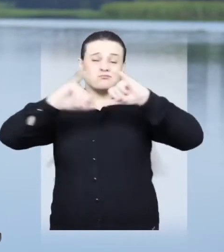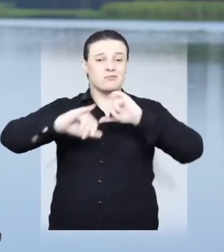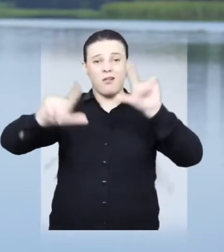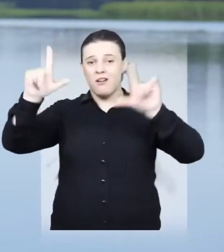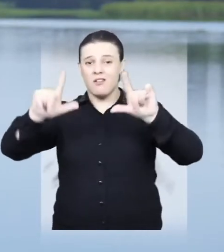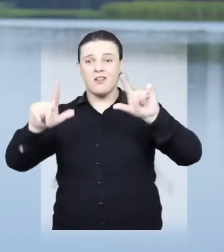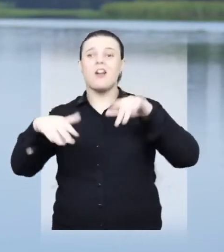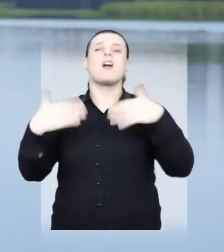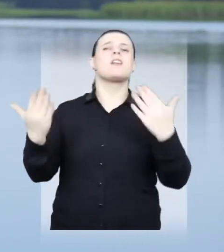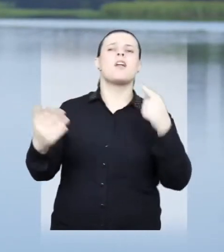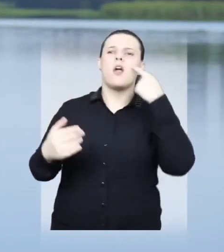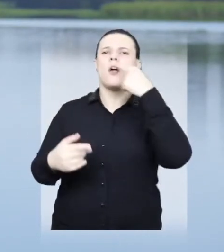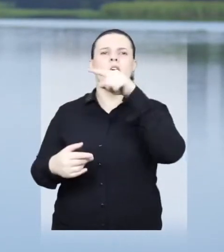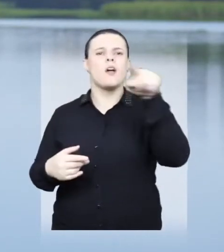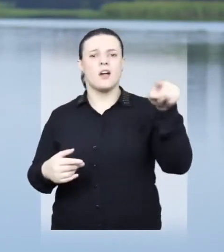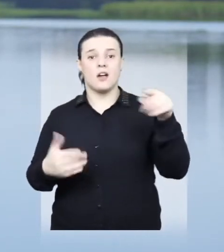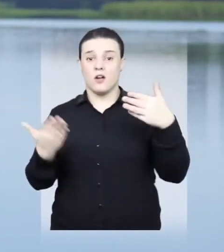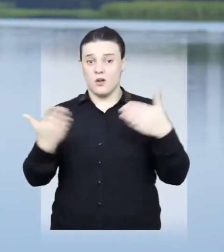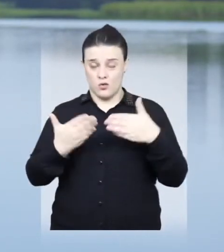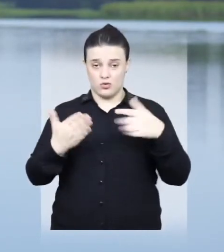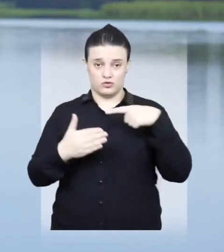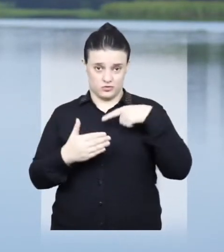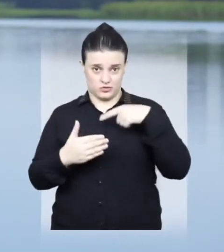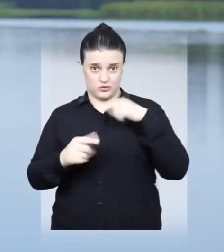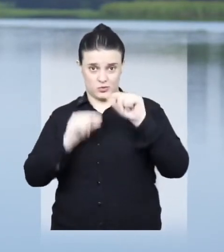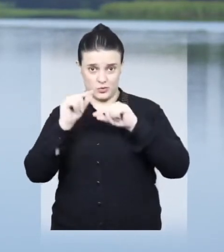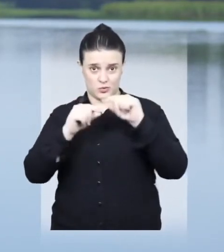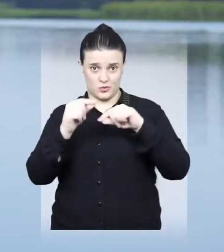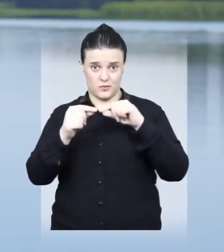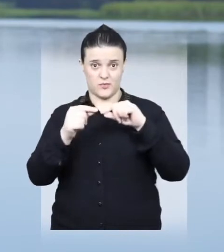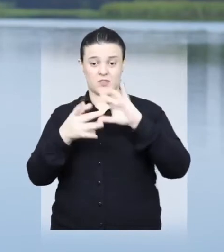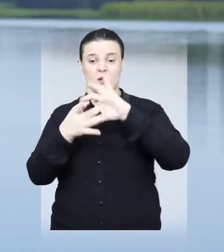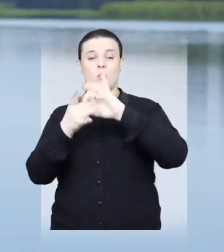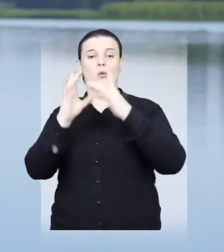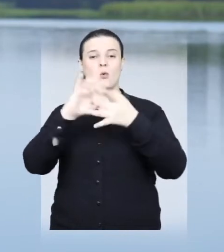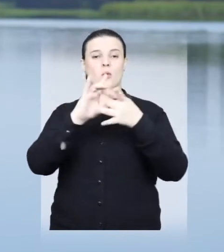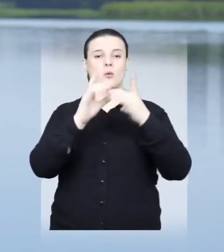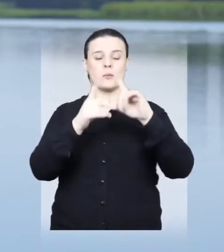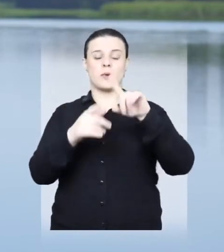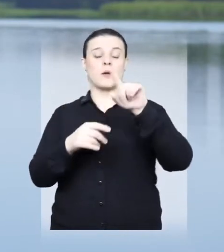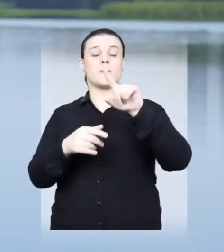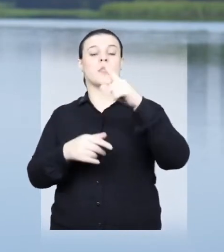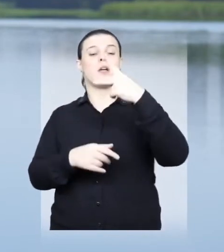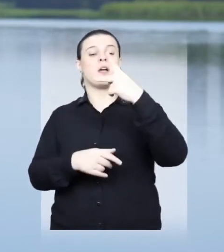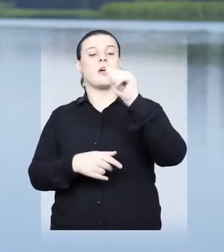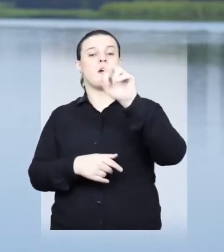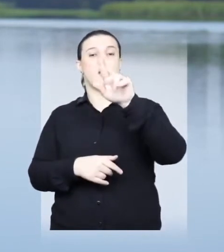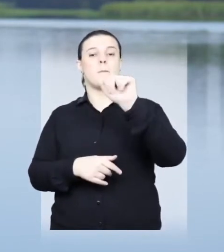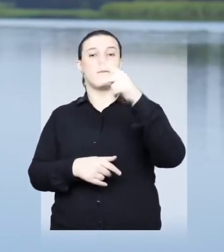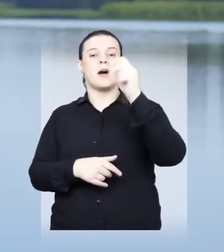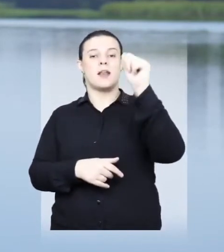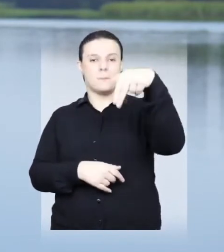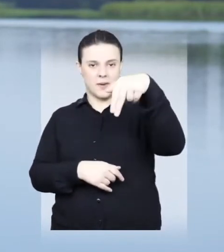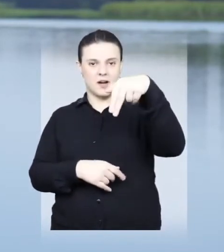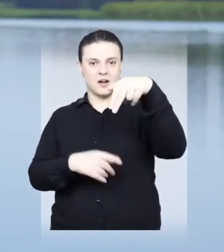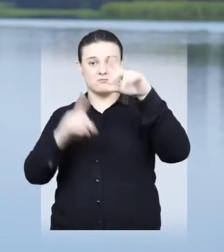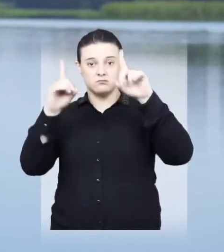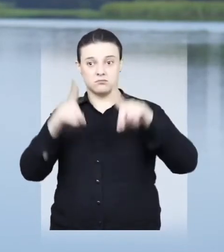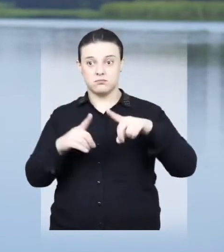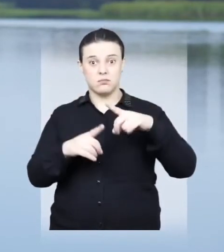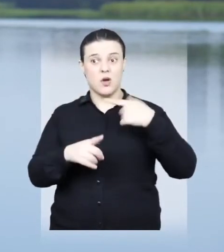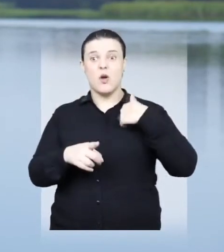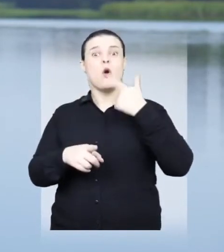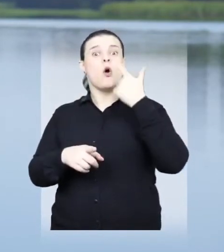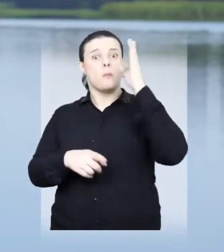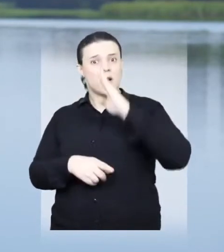comunicações, cadê que passa? Hoje a gente teve o Parapan, quase nada, o Parapan ganhou de disparado